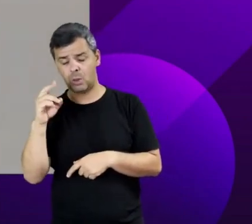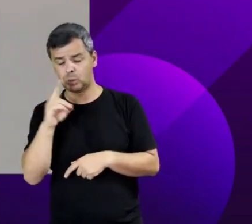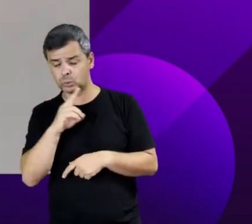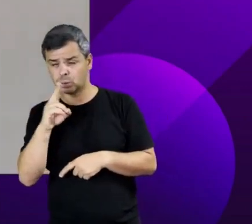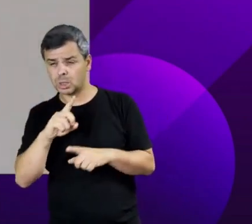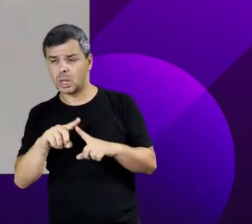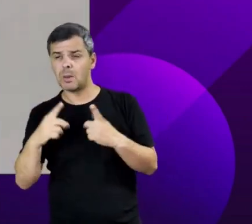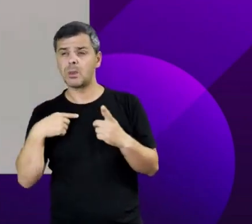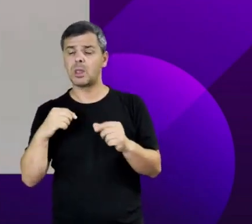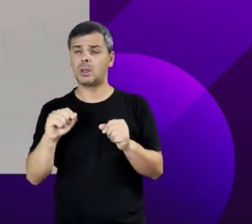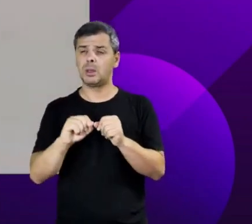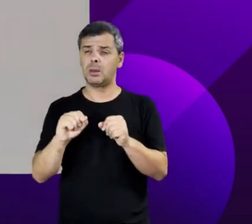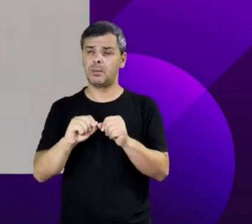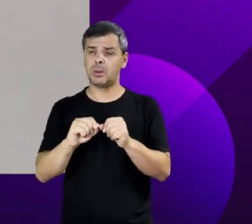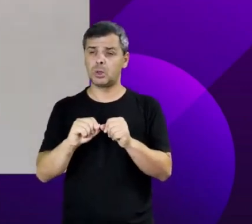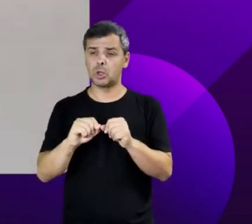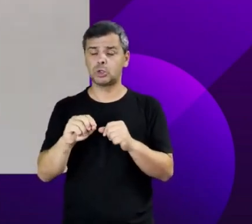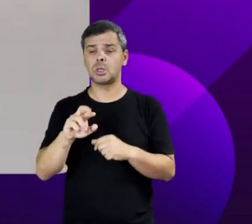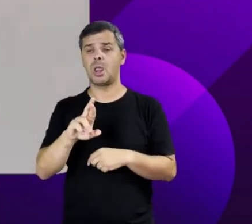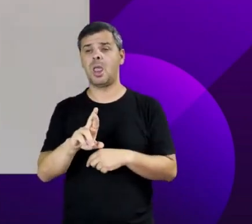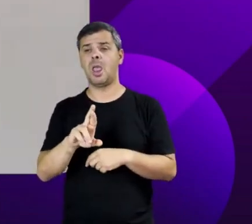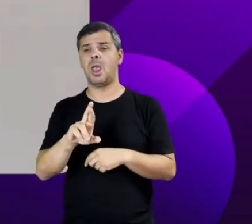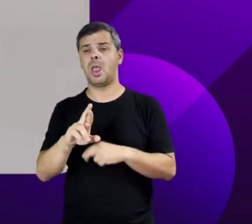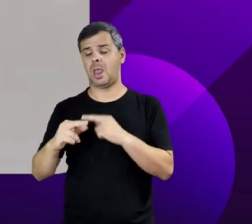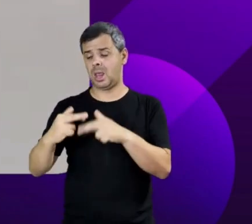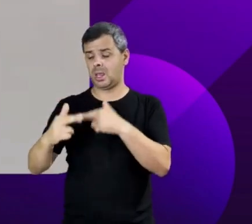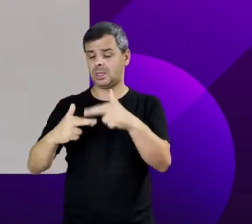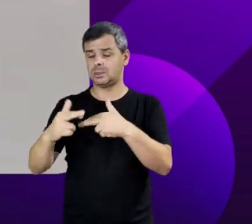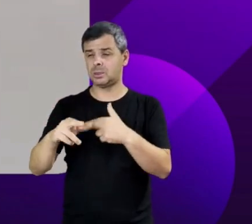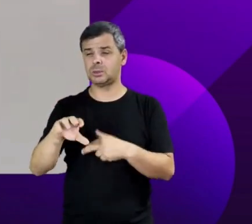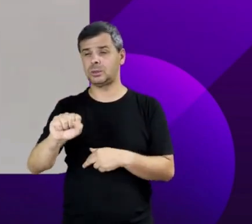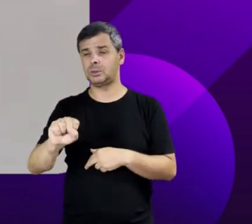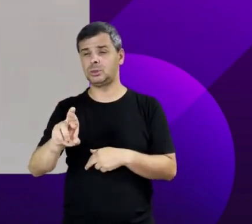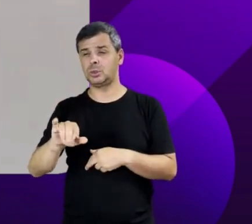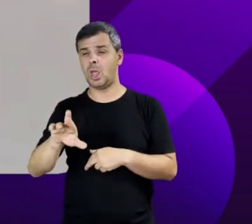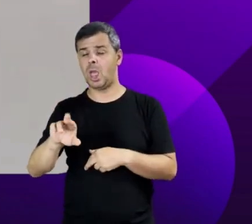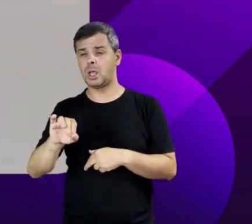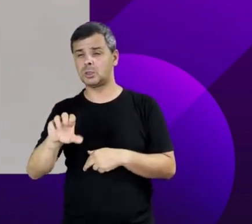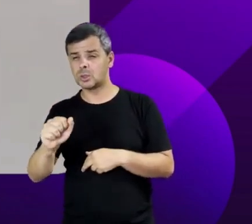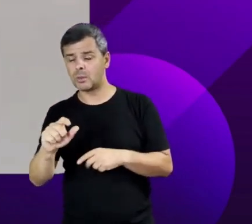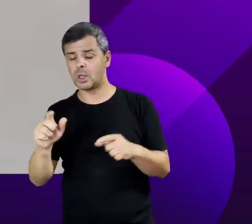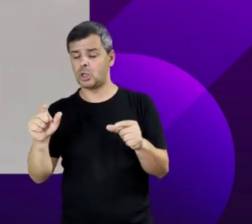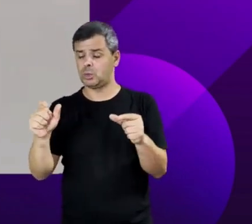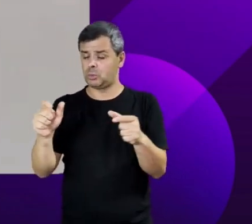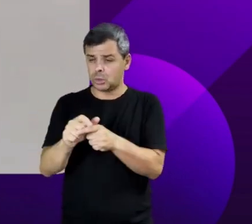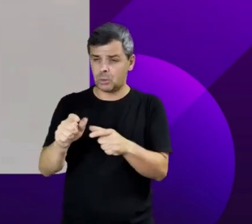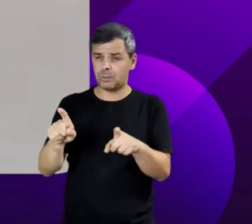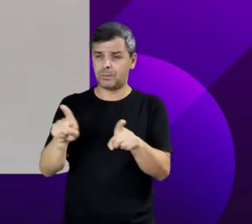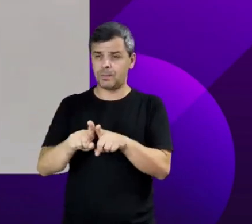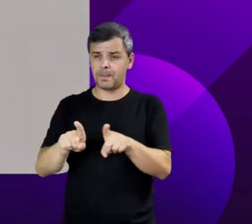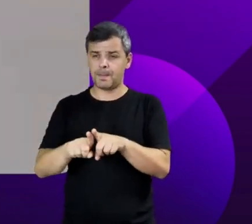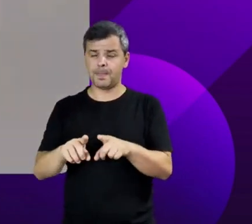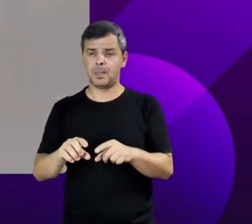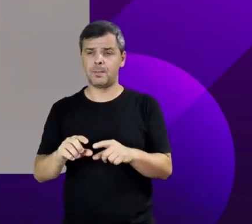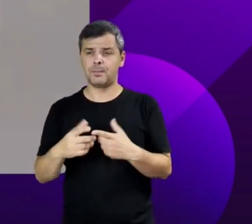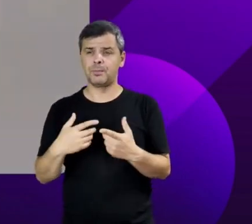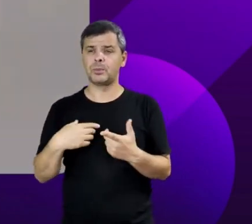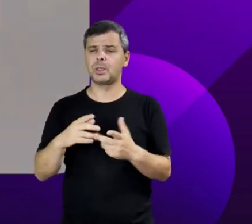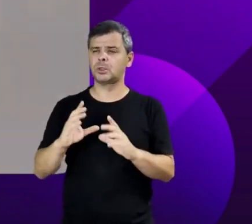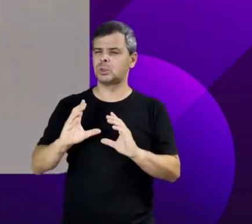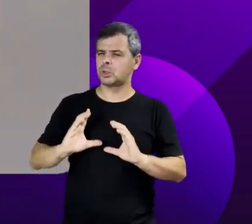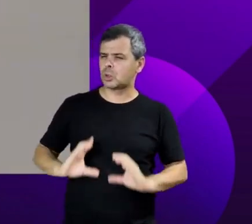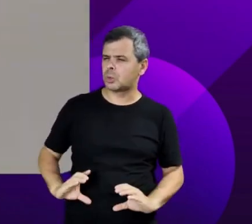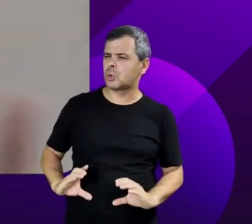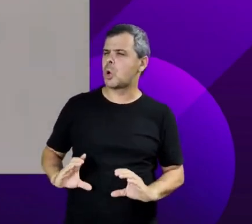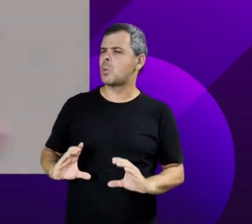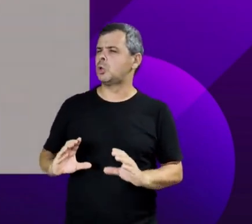da emissão de resíduos sólidos, tá? Então é urgente a redução de condutas e